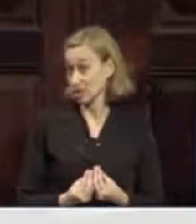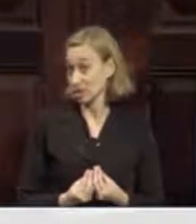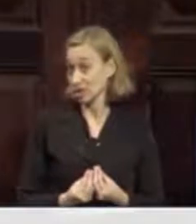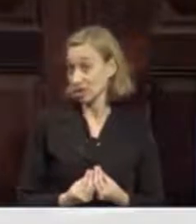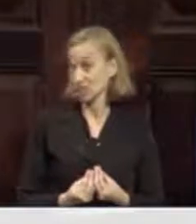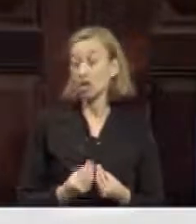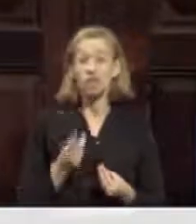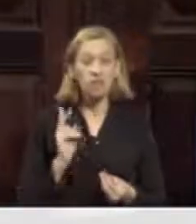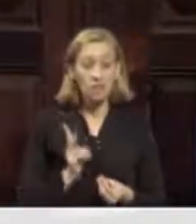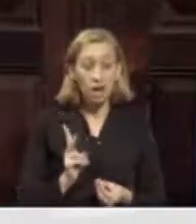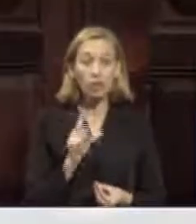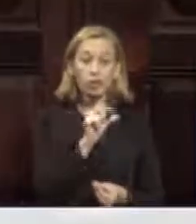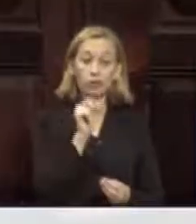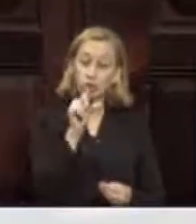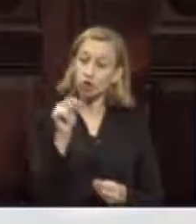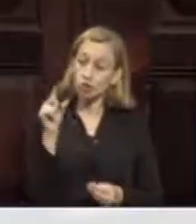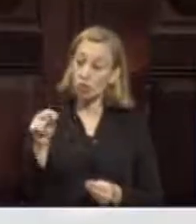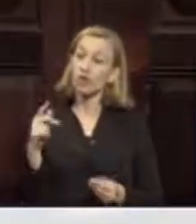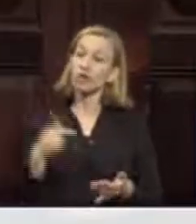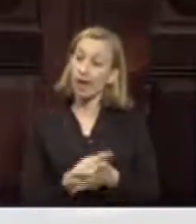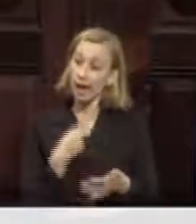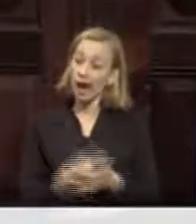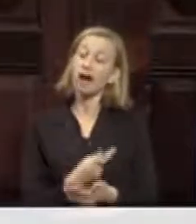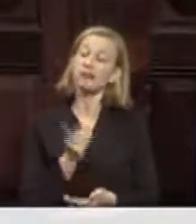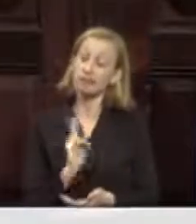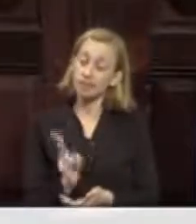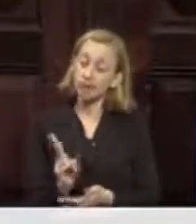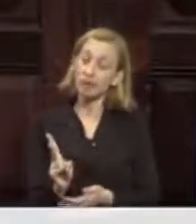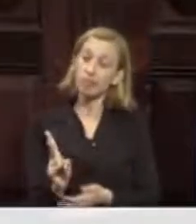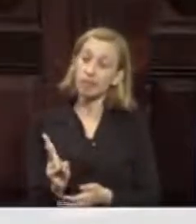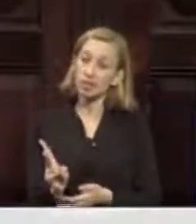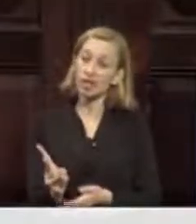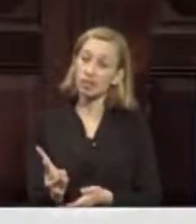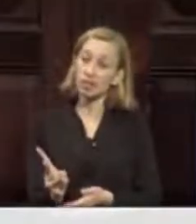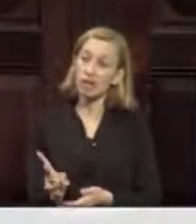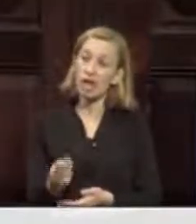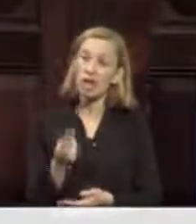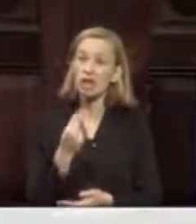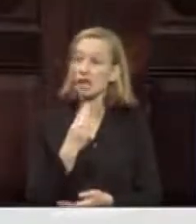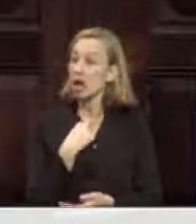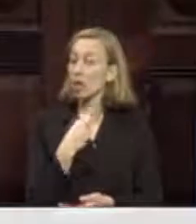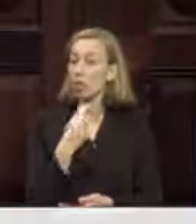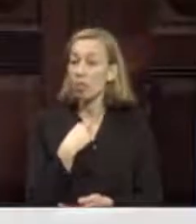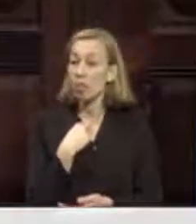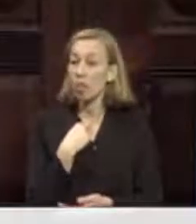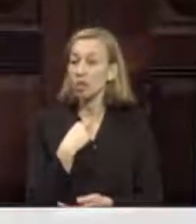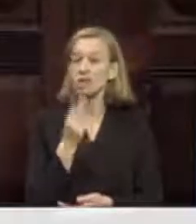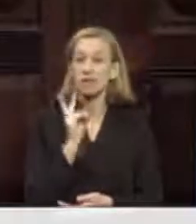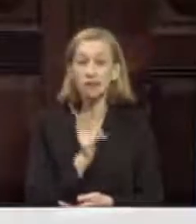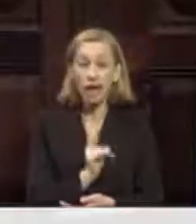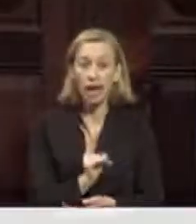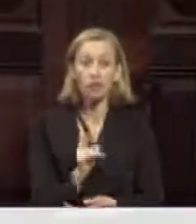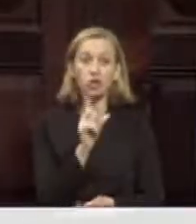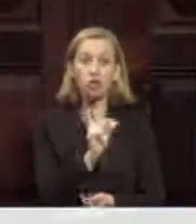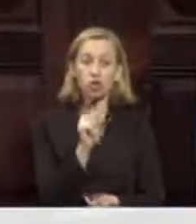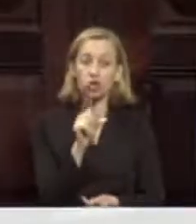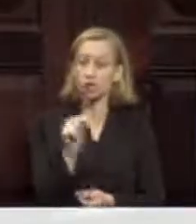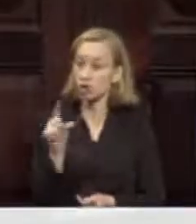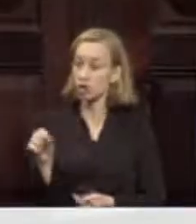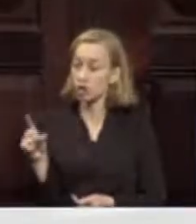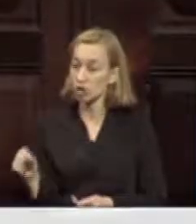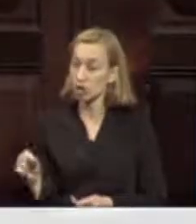toda indicação é de caráter político. Agora não pode toda indicação ser de caráter